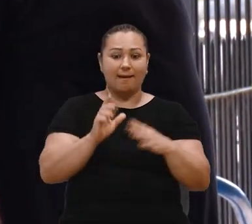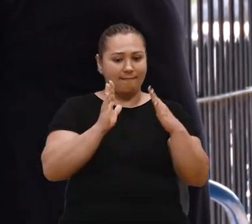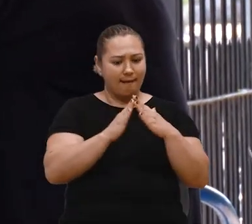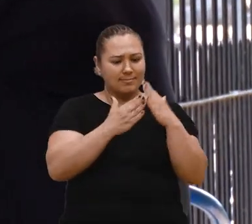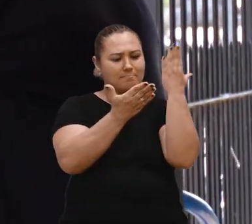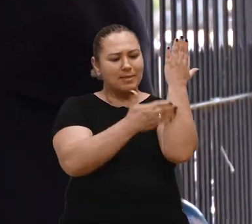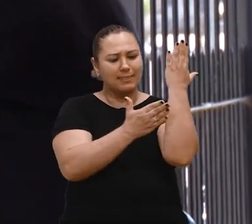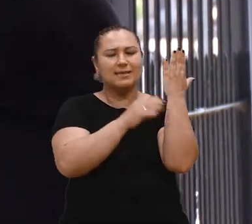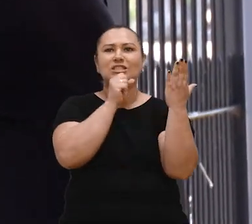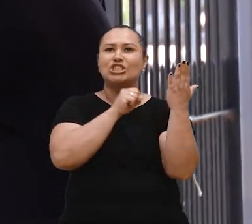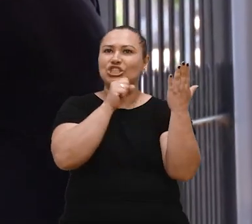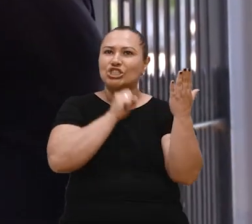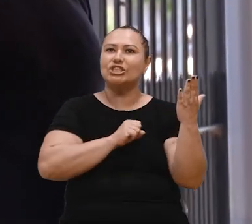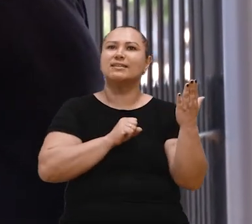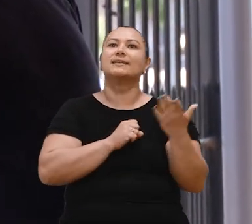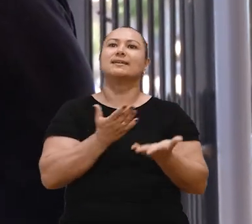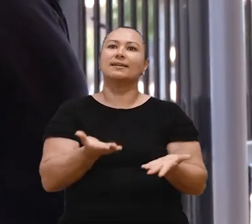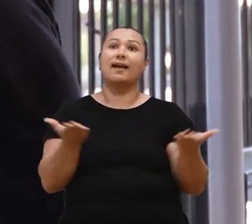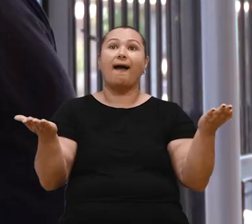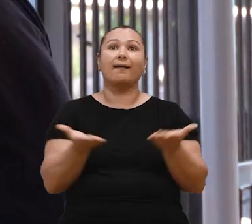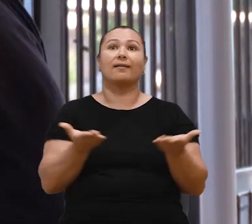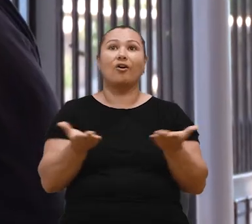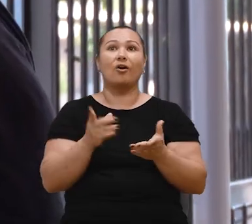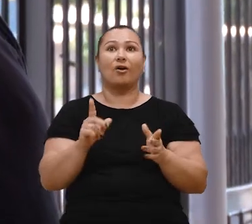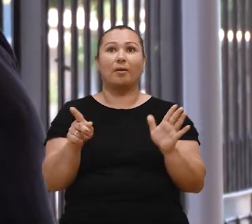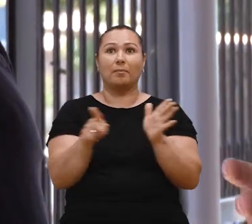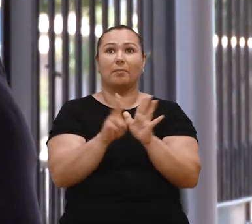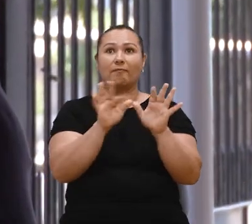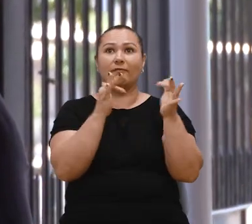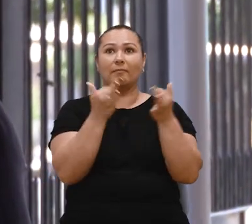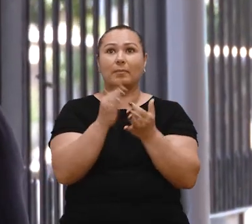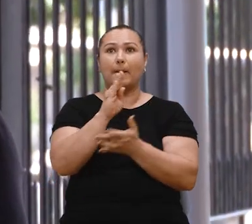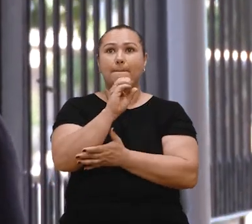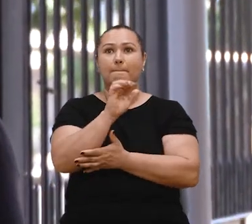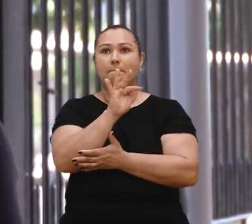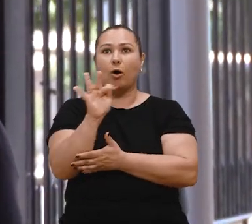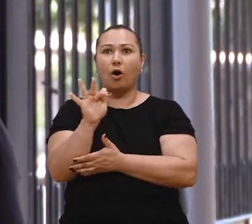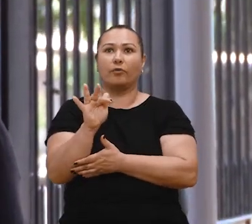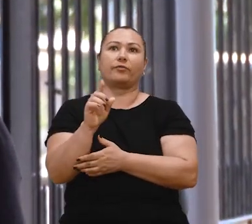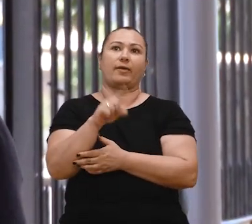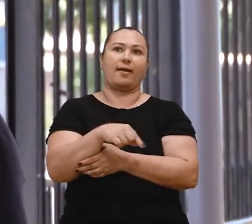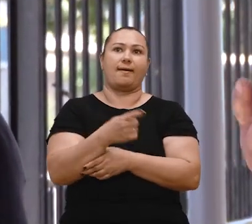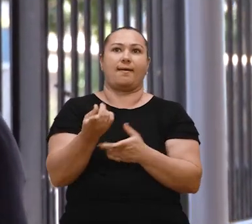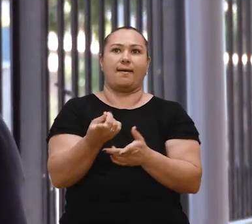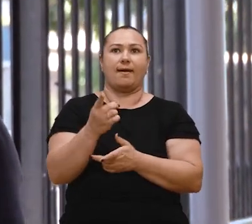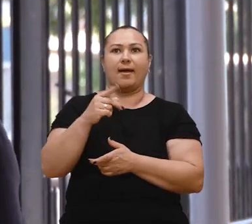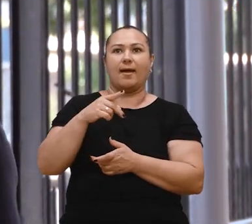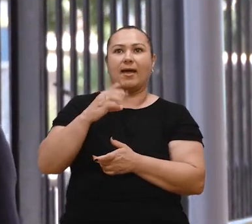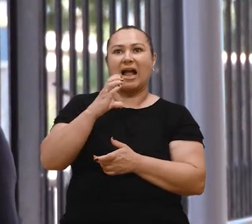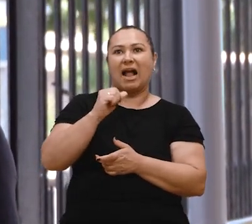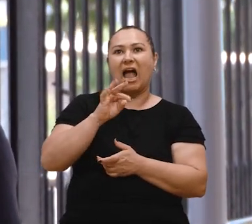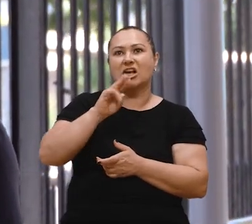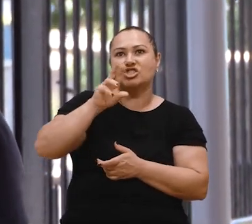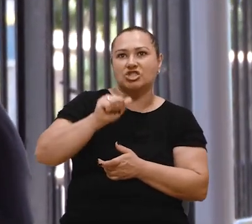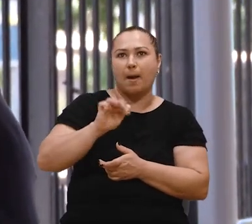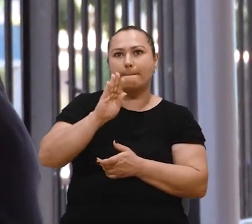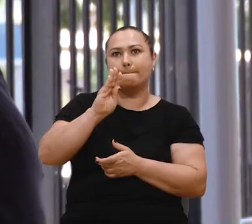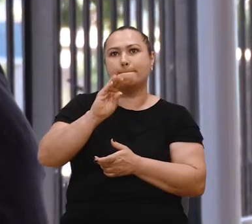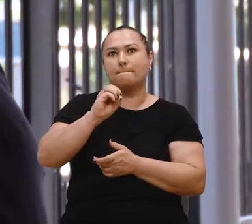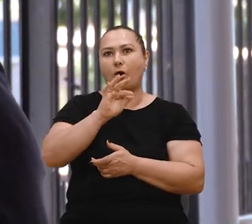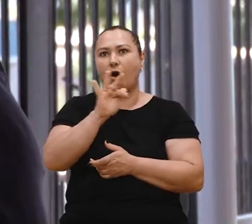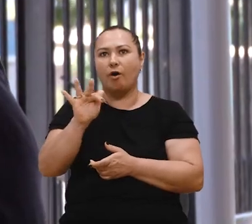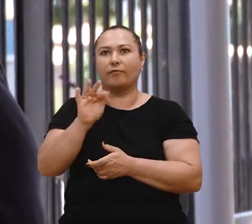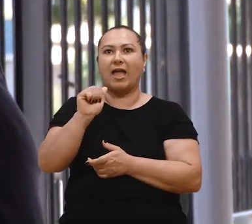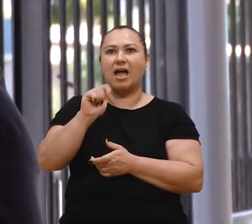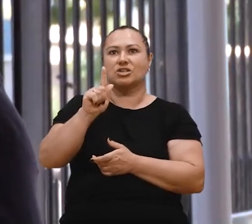aqui justamente numa casa de madeira antiga, né? E que agora é da família Boff, né? Do seu Agenor Boff, da Kátia Boff, filha